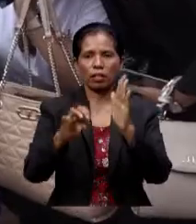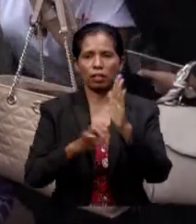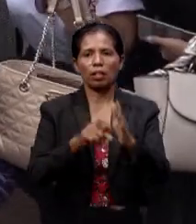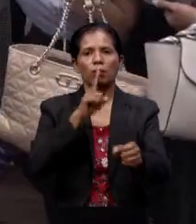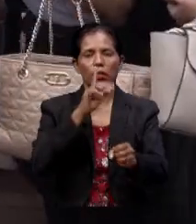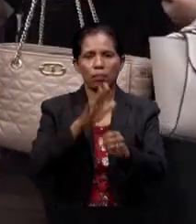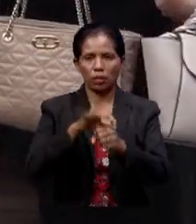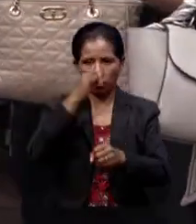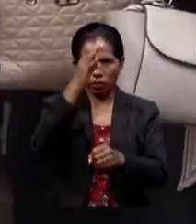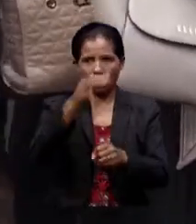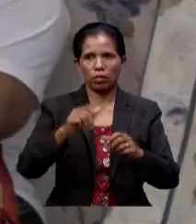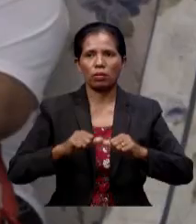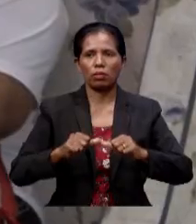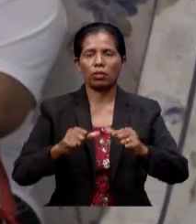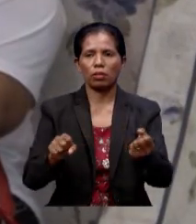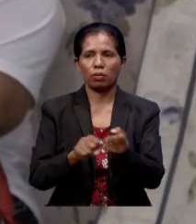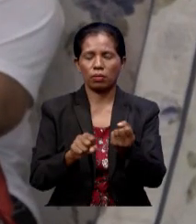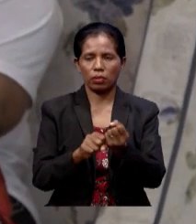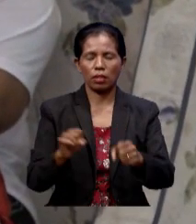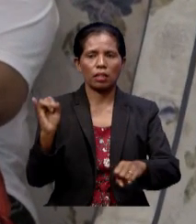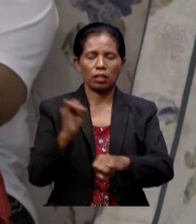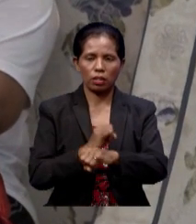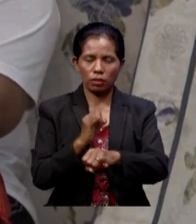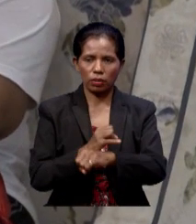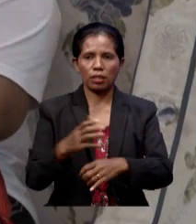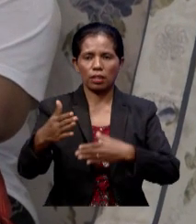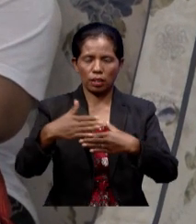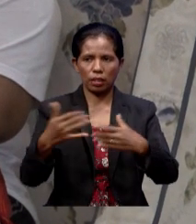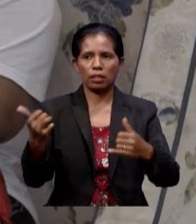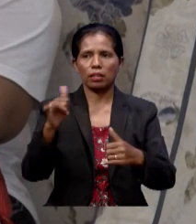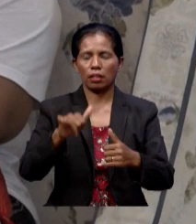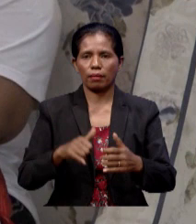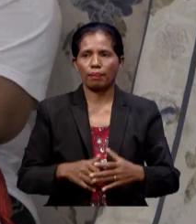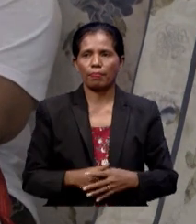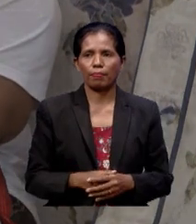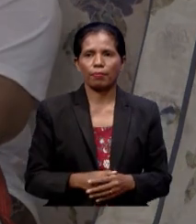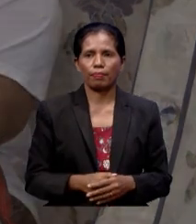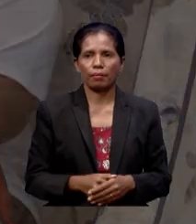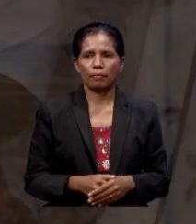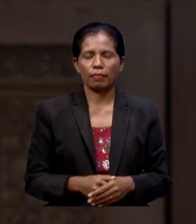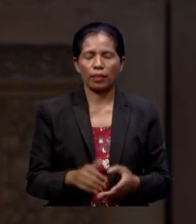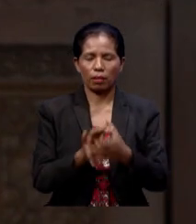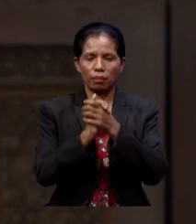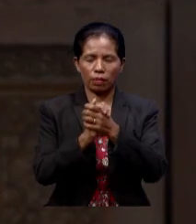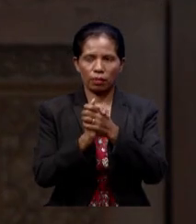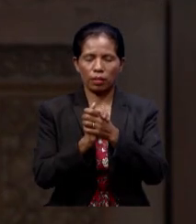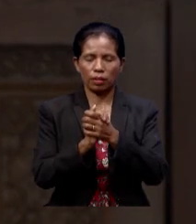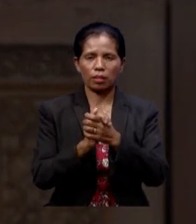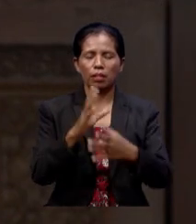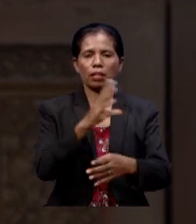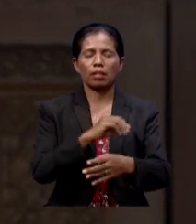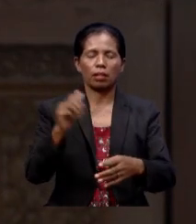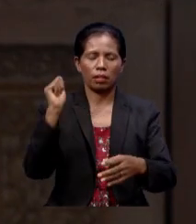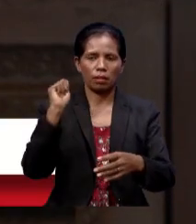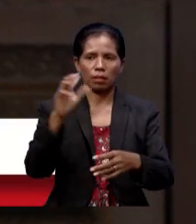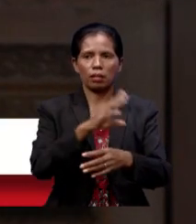para o futuro se continua apoio à indústria Kixira. Parabéns para Babadoc, parabéns para empresárias